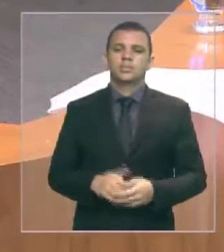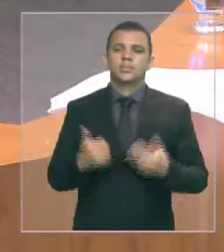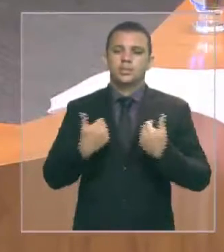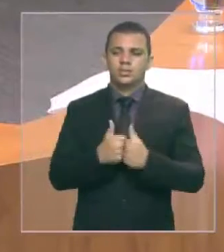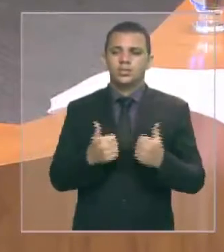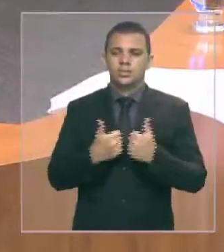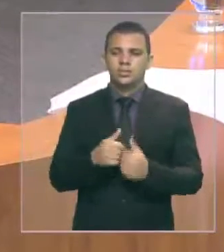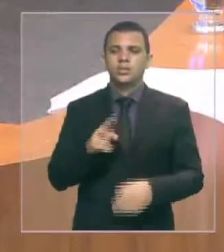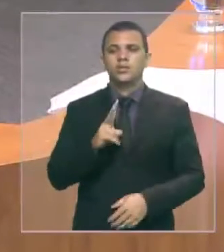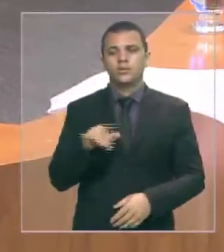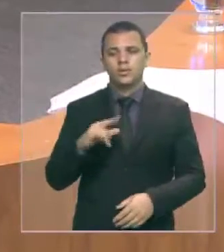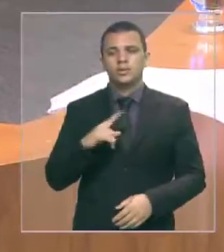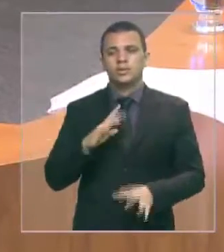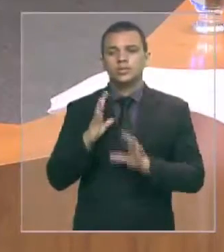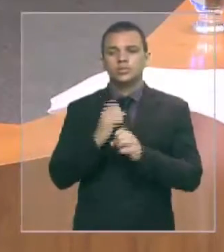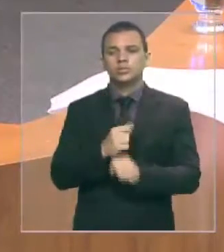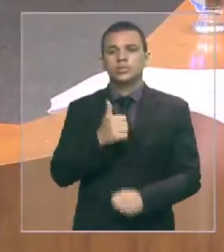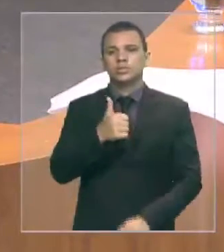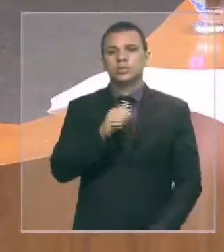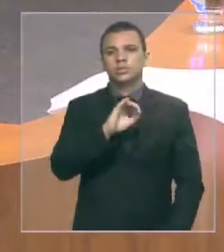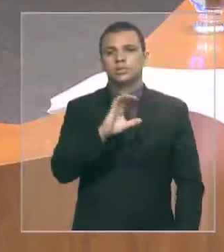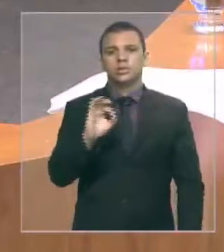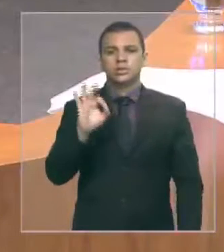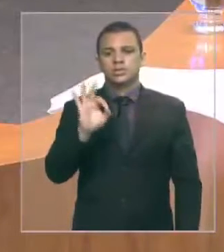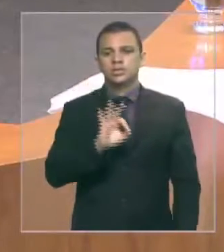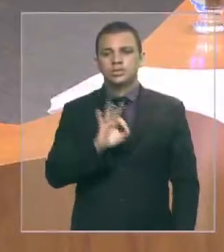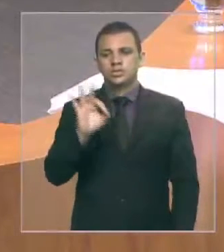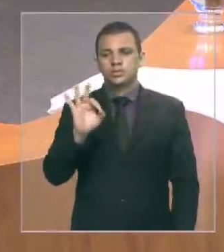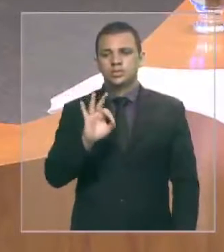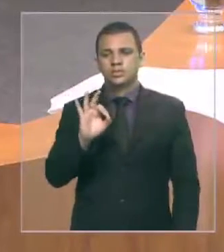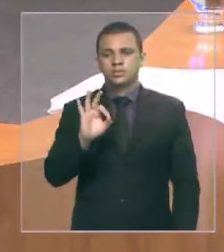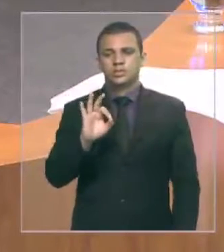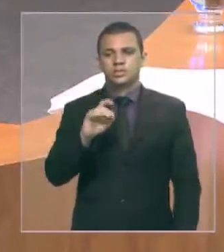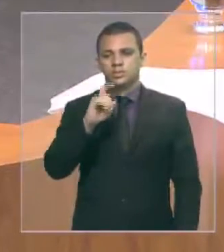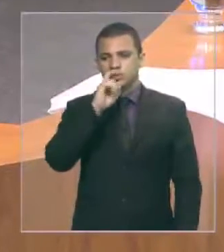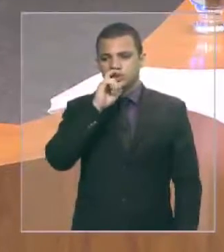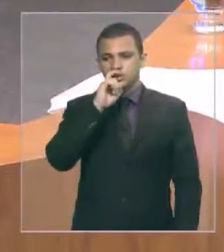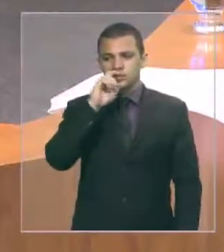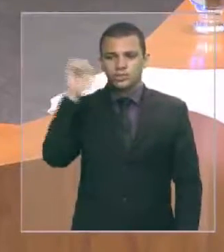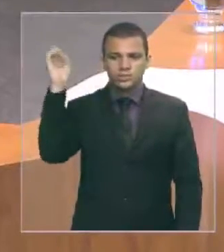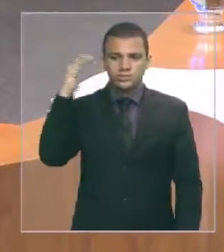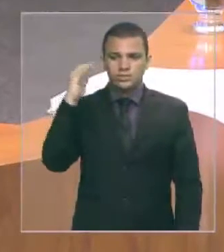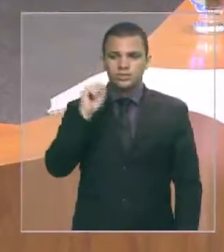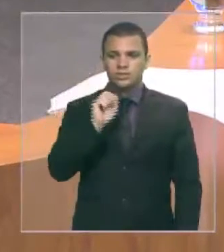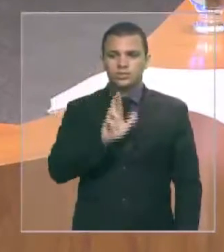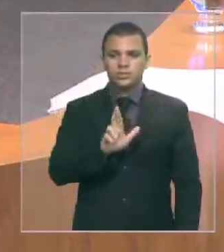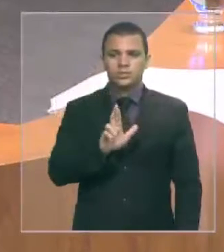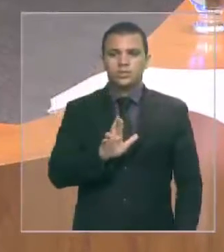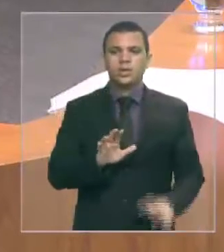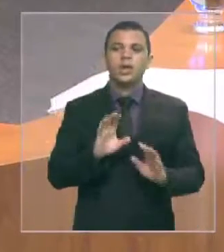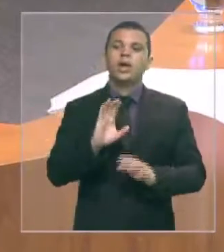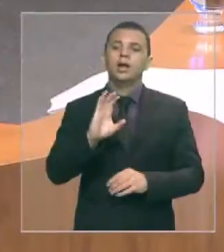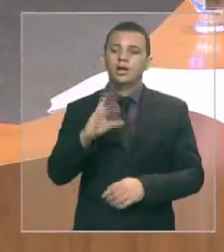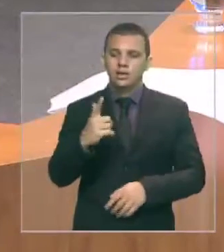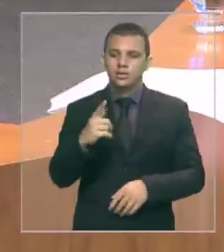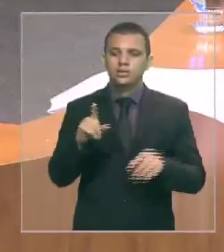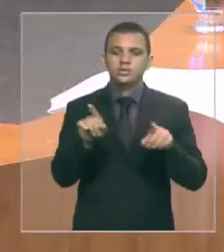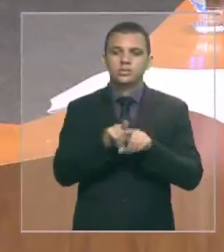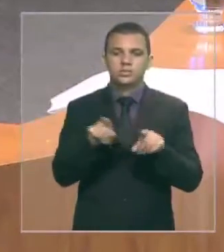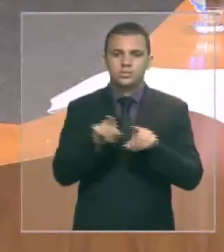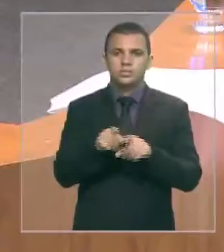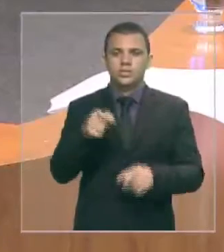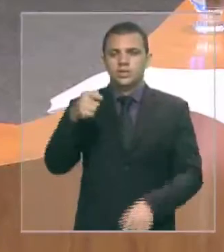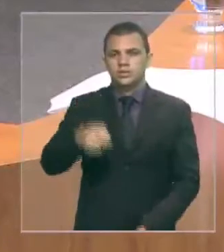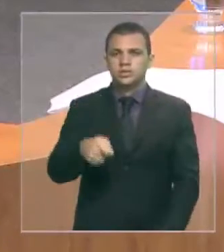será 100% com ar-condicionado. Embora essa exigência do